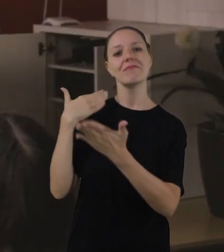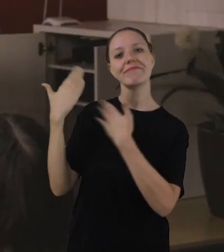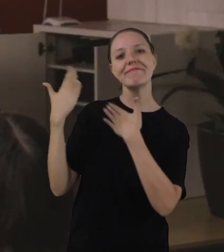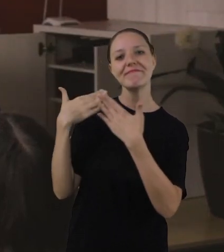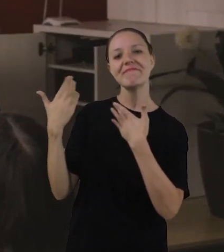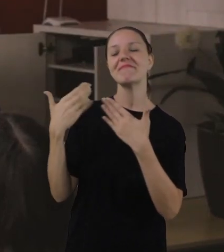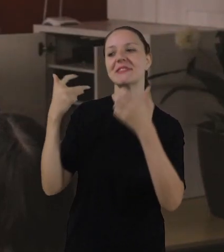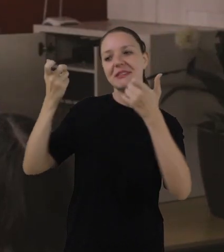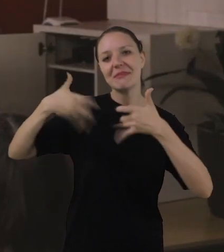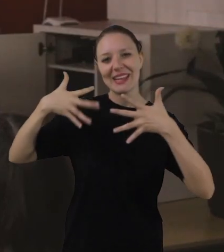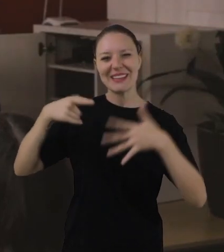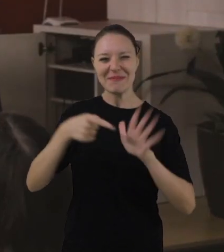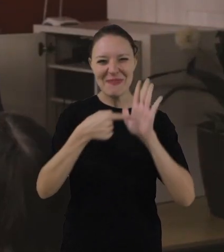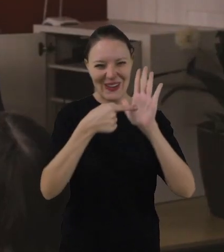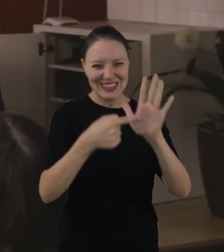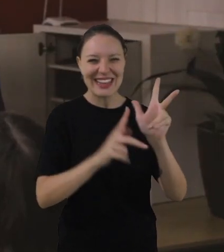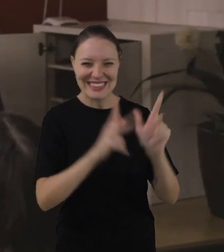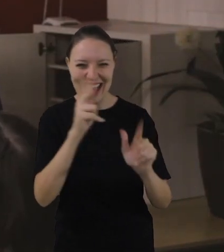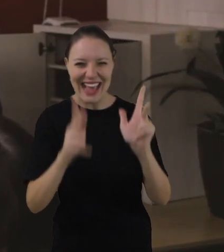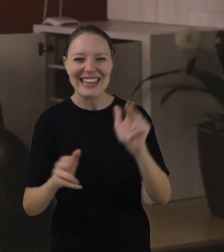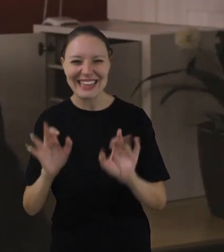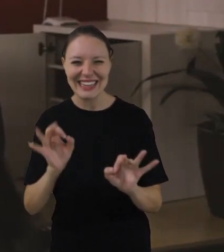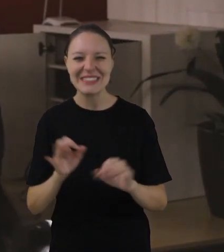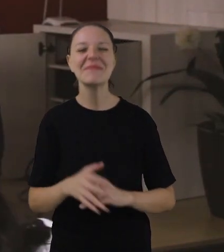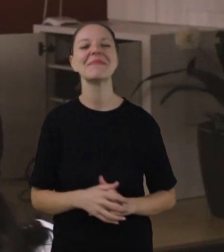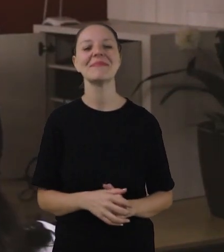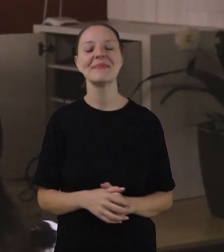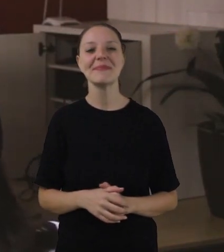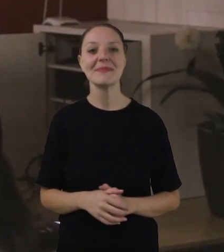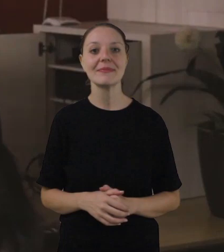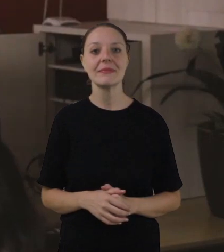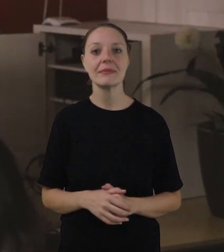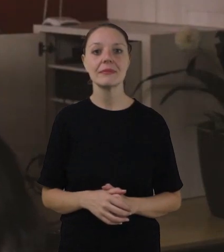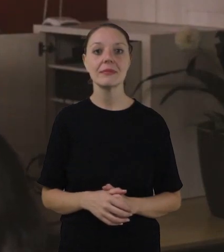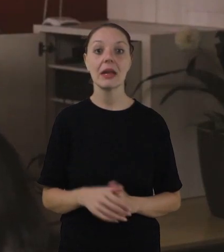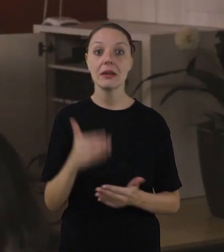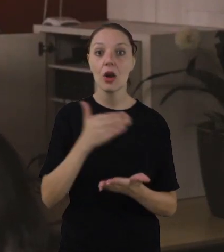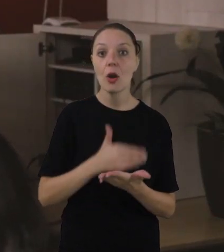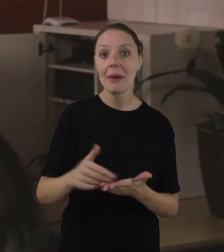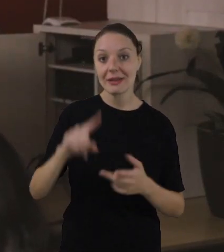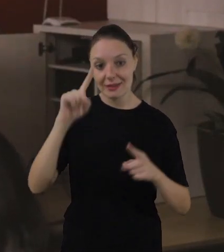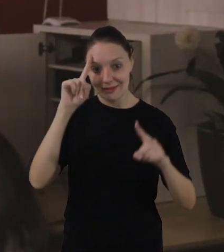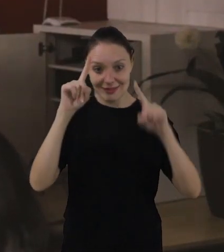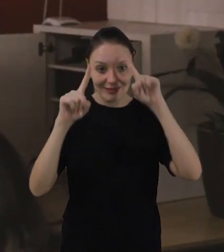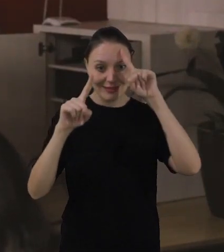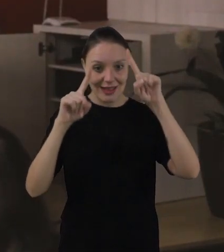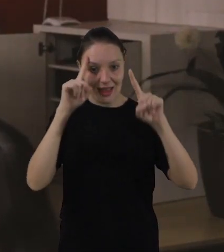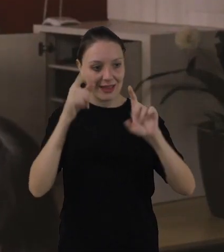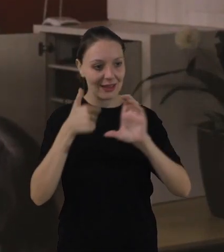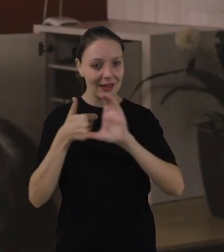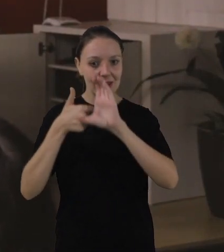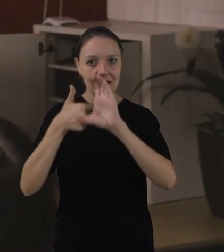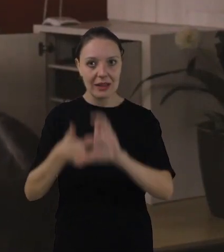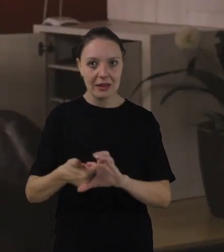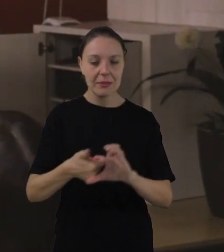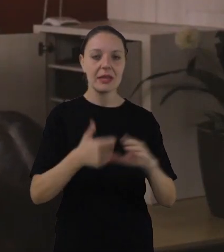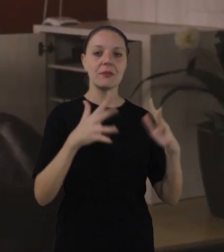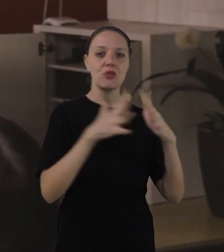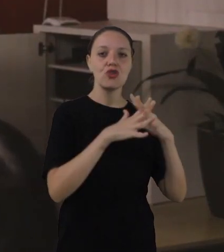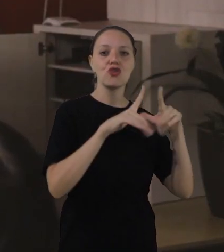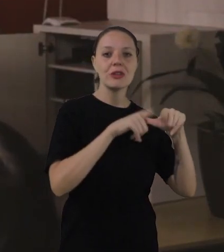é que funcionava. Quando funde essas ideias do cristianismo,